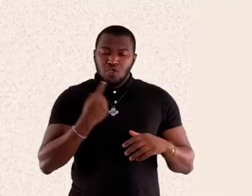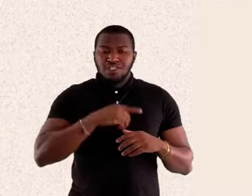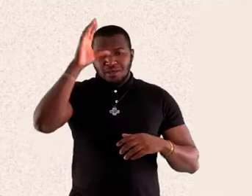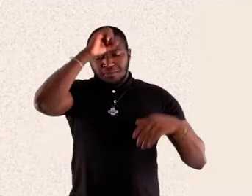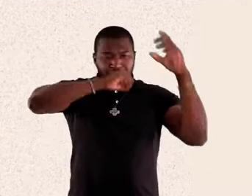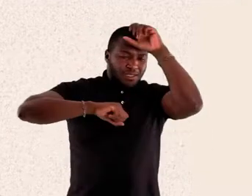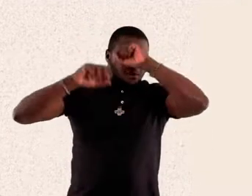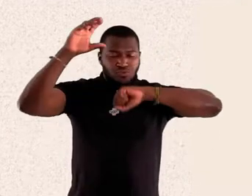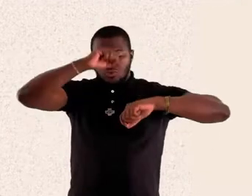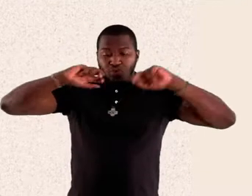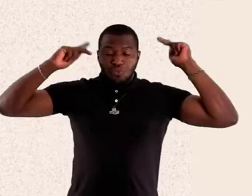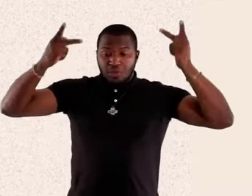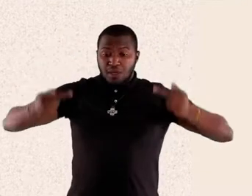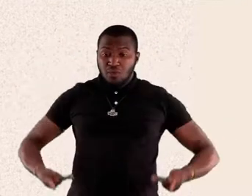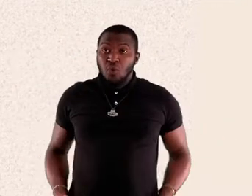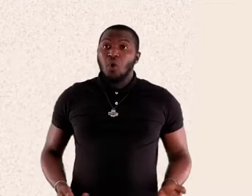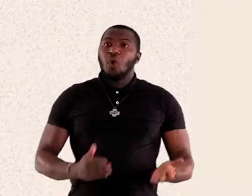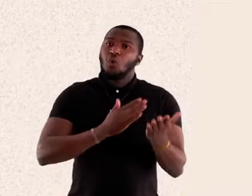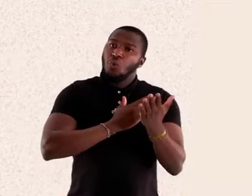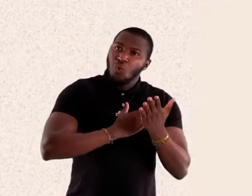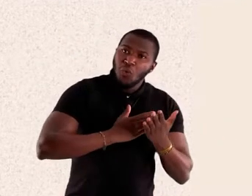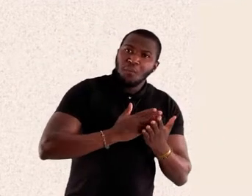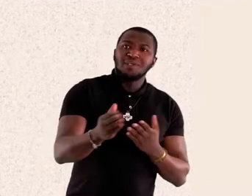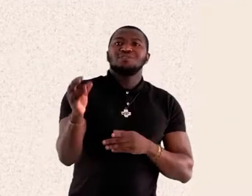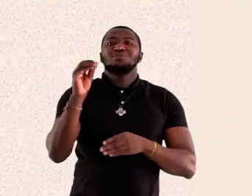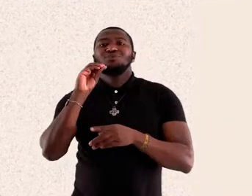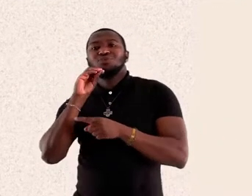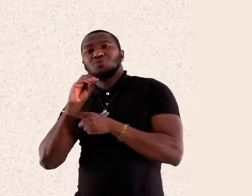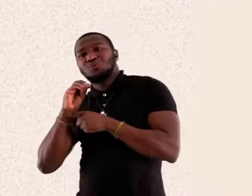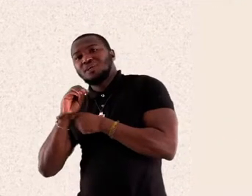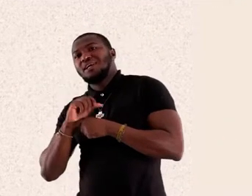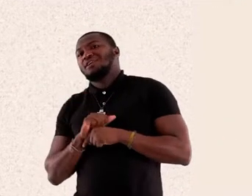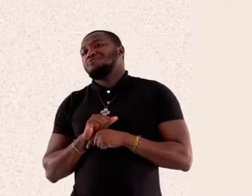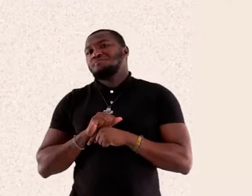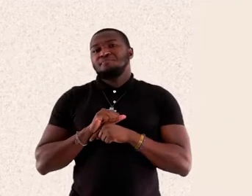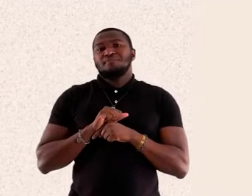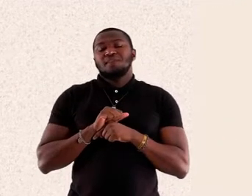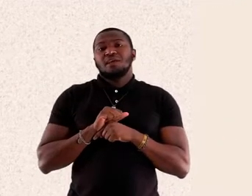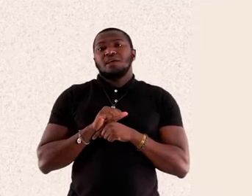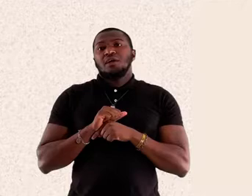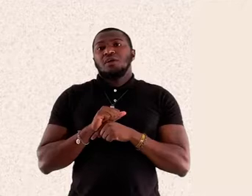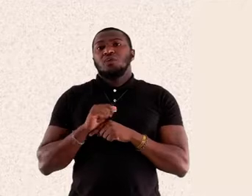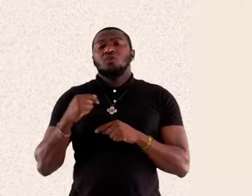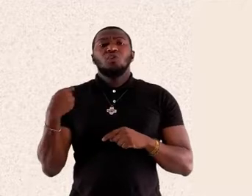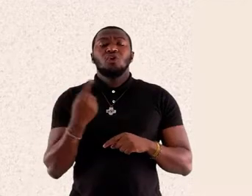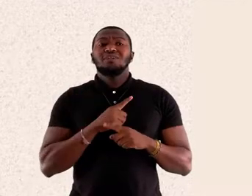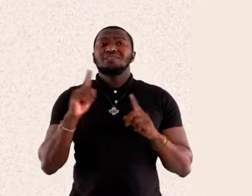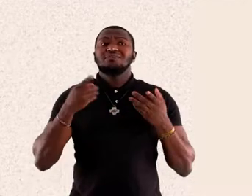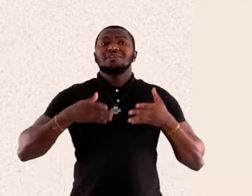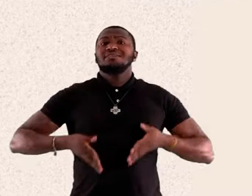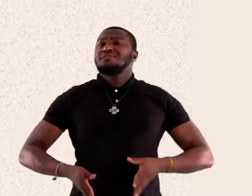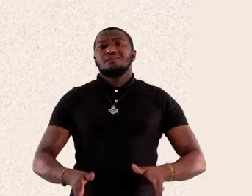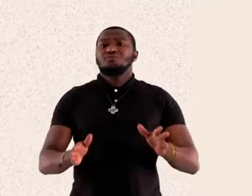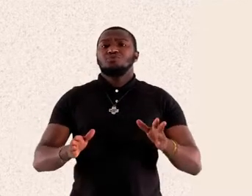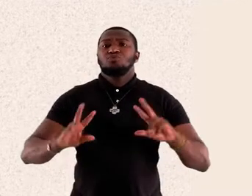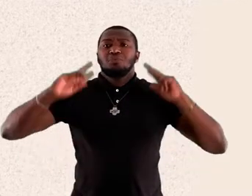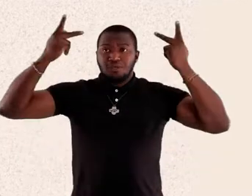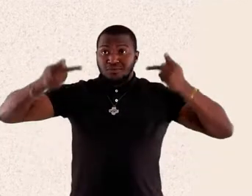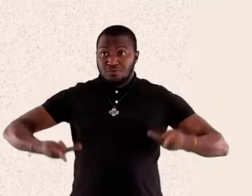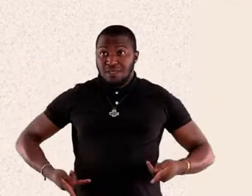a partir desse cuidado é nós não é como se nós não nascêssemos seres humanos nós nos tornamos